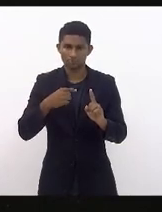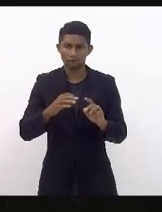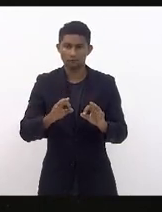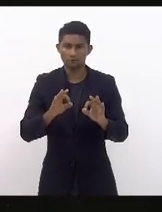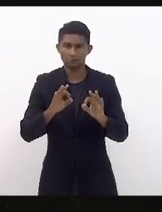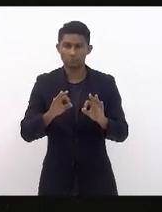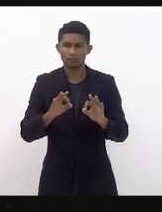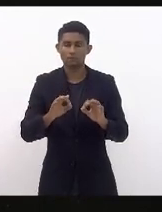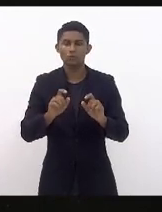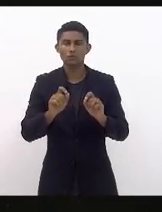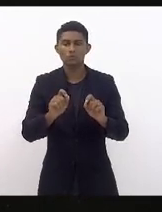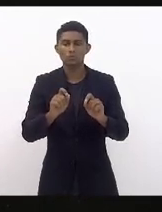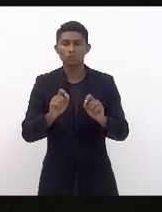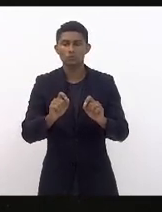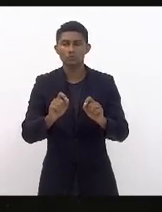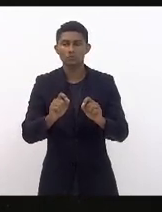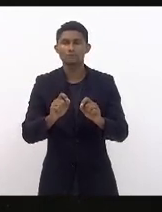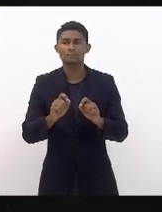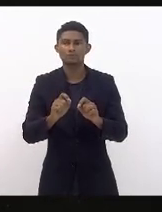jubileu,